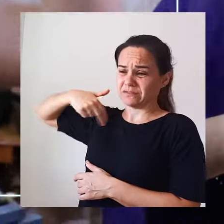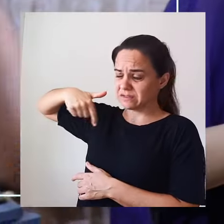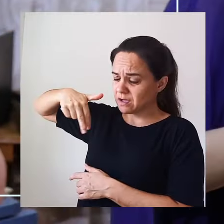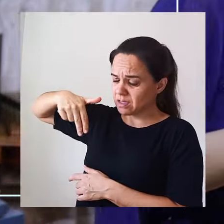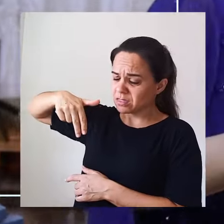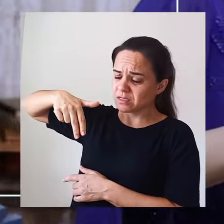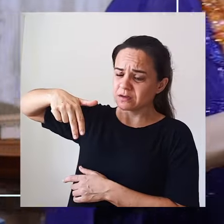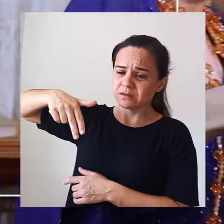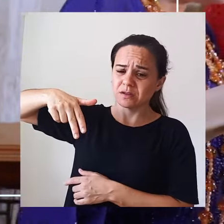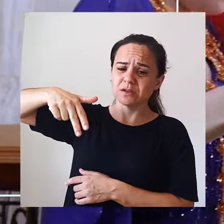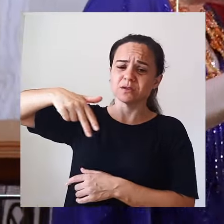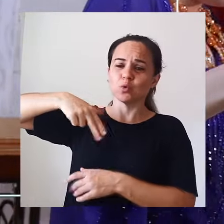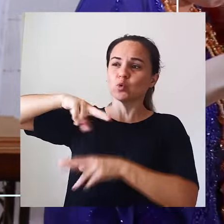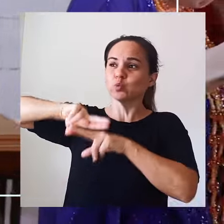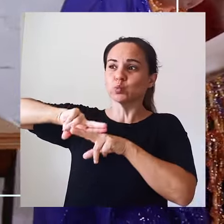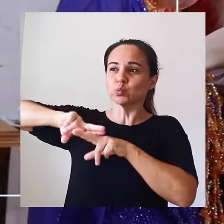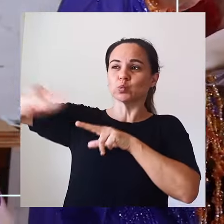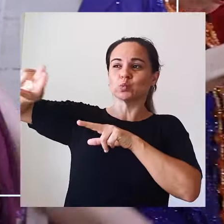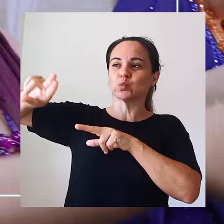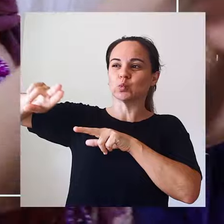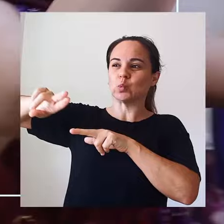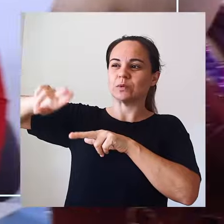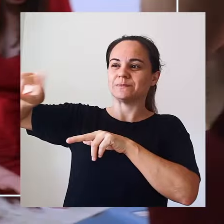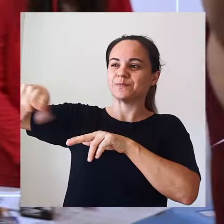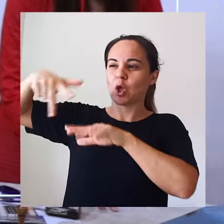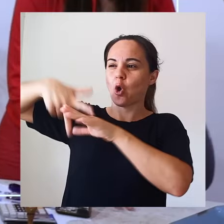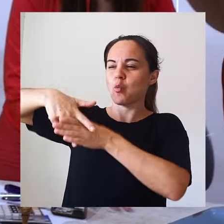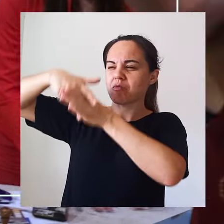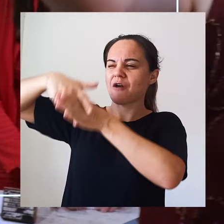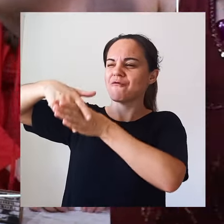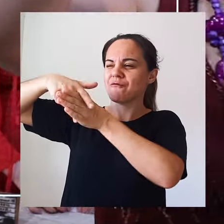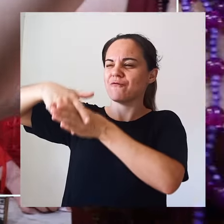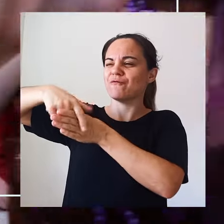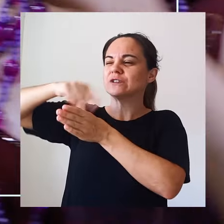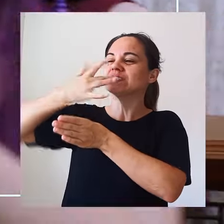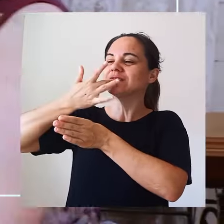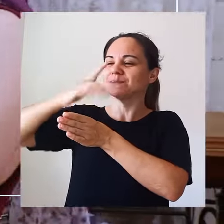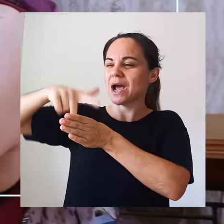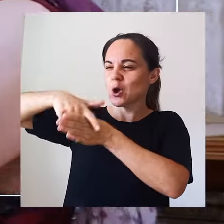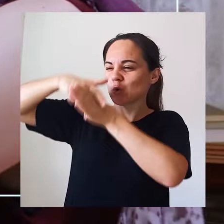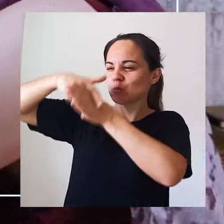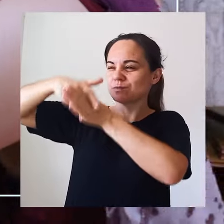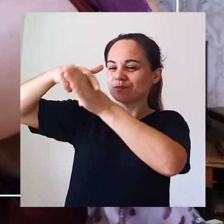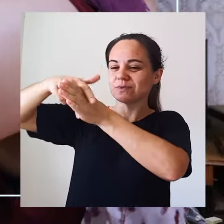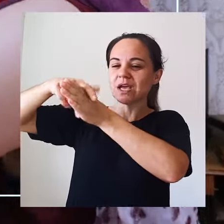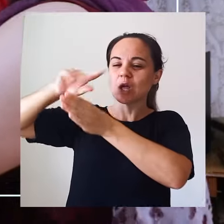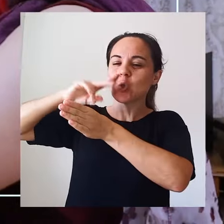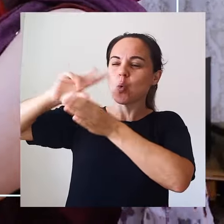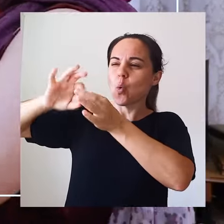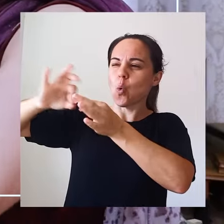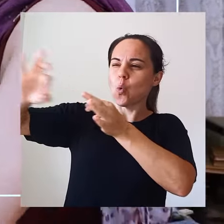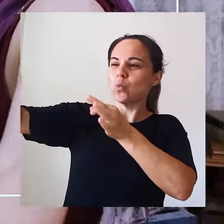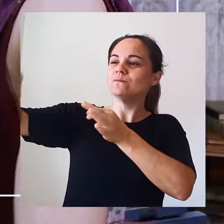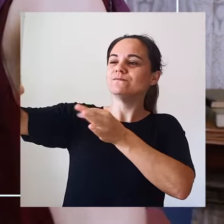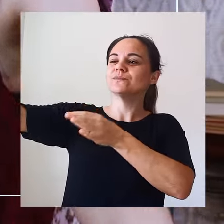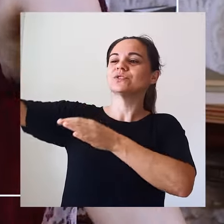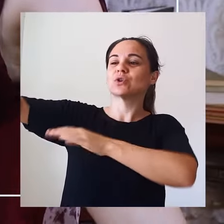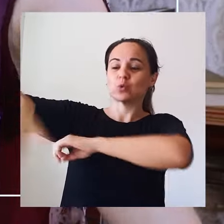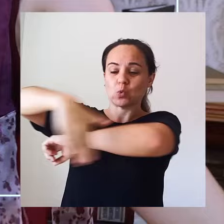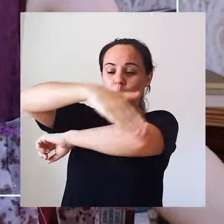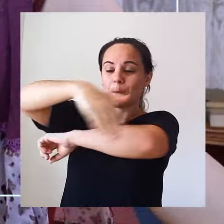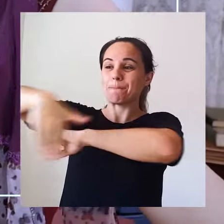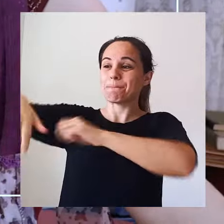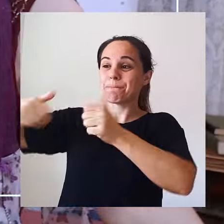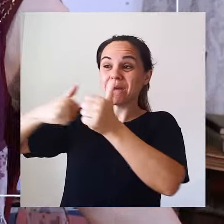andando pelada num cavalo branco e te via lá, passava perto